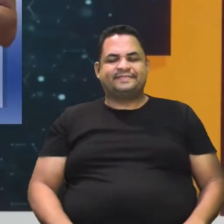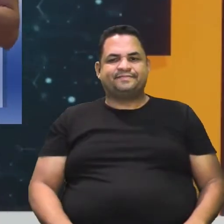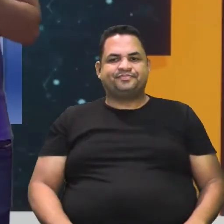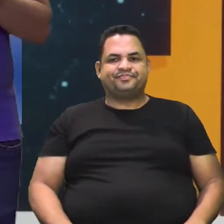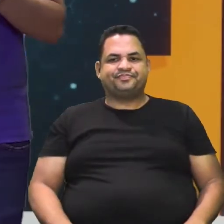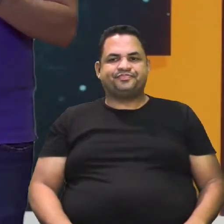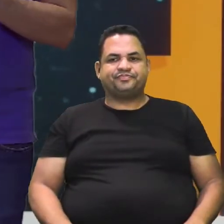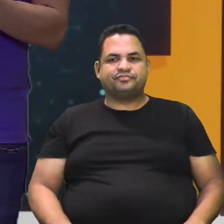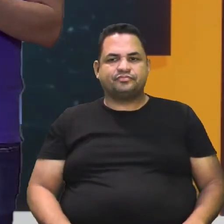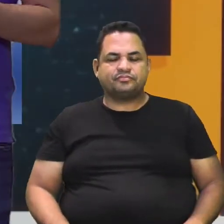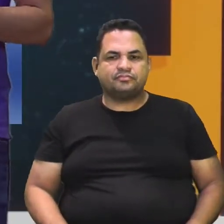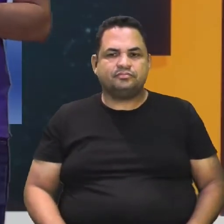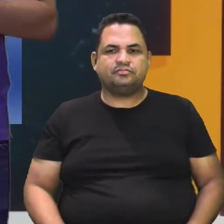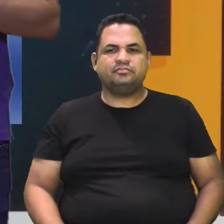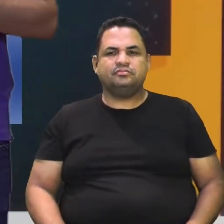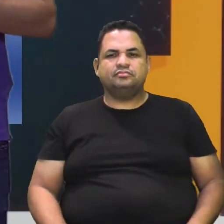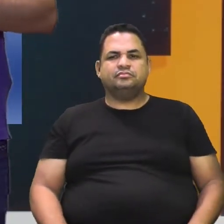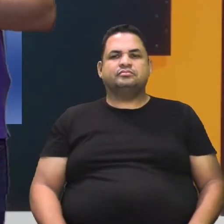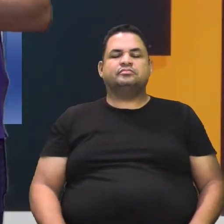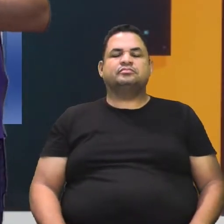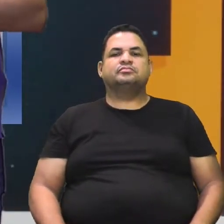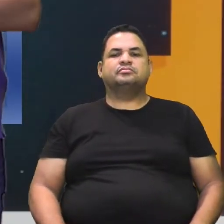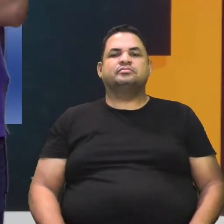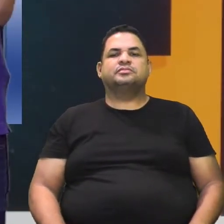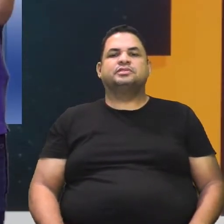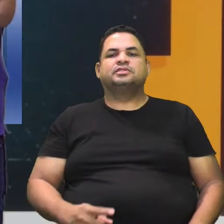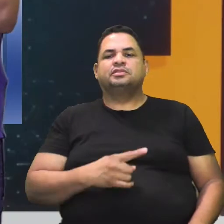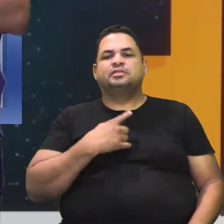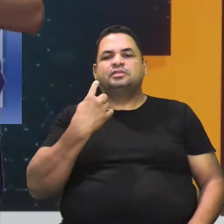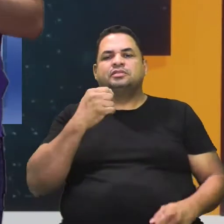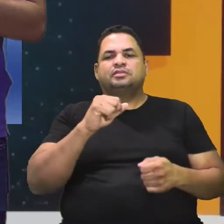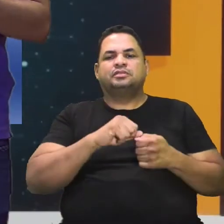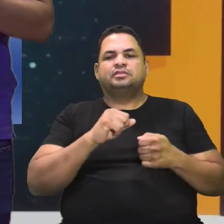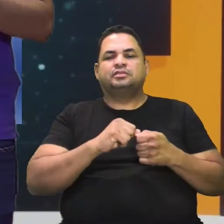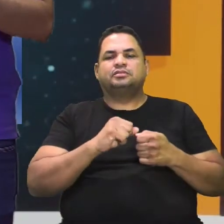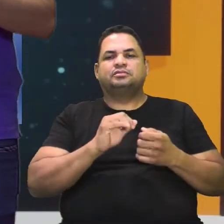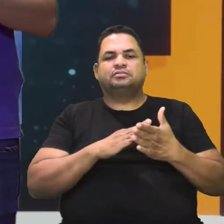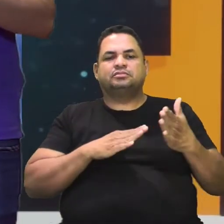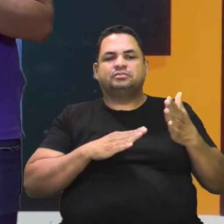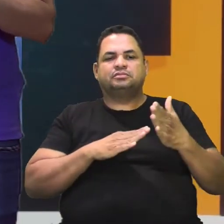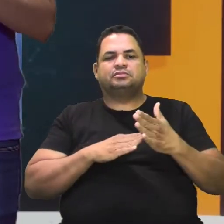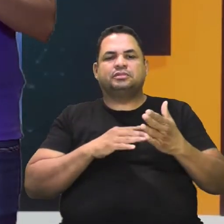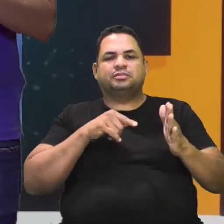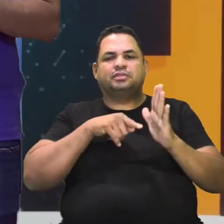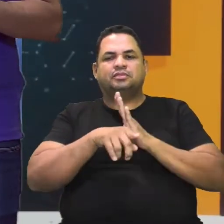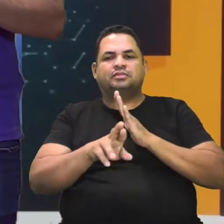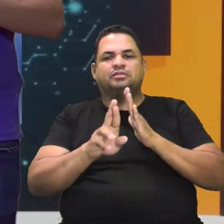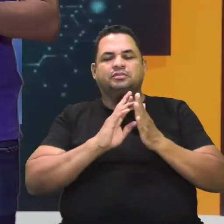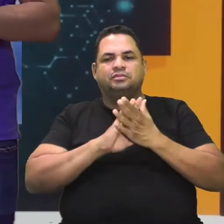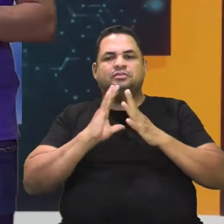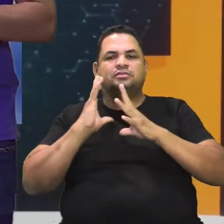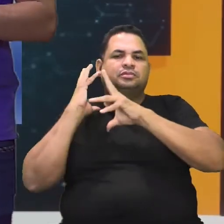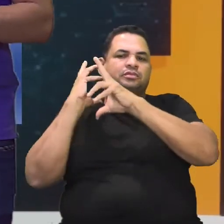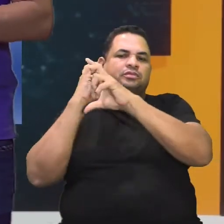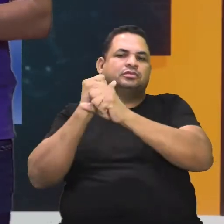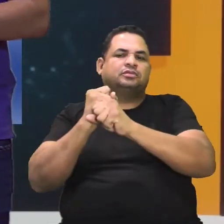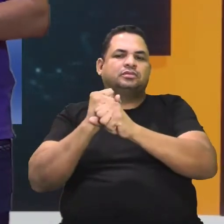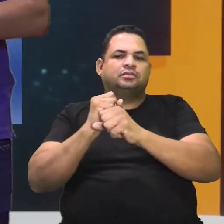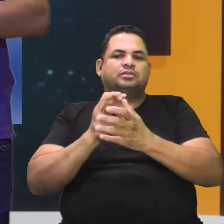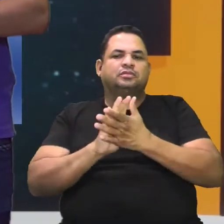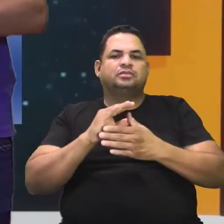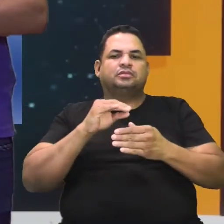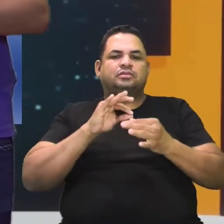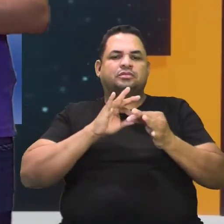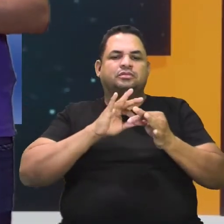ponto interessante. Tudo isso que nós fizemos com vocês desde o começo da aula até o quiz é uma revisão de geometria